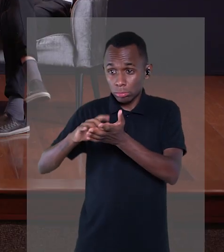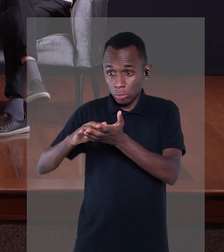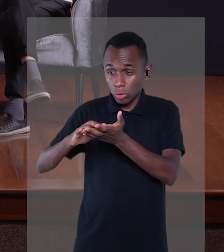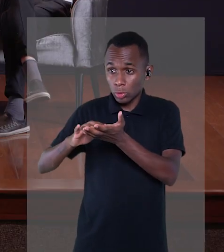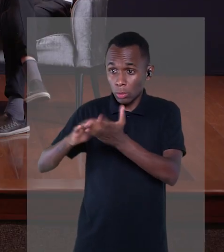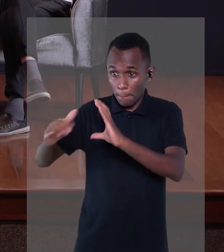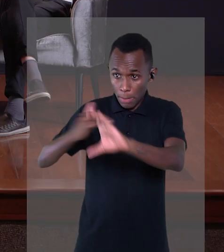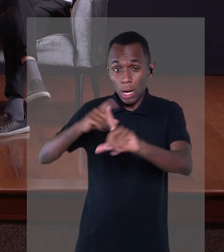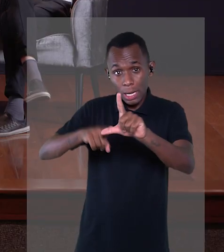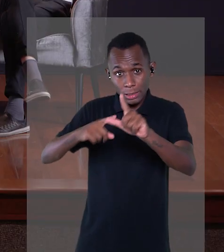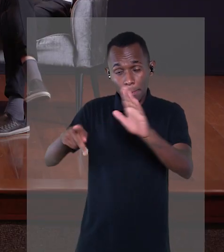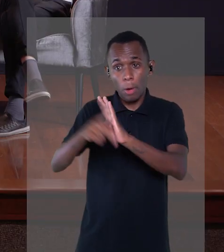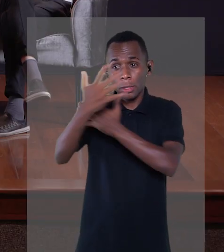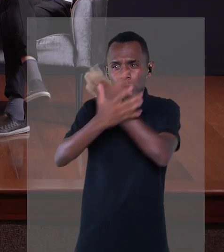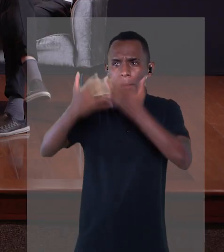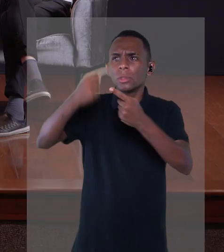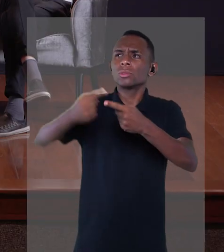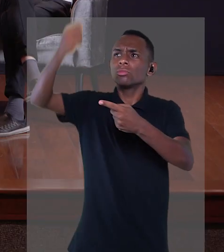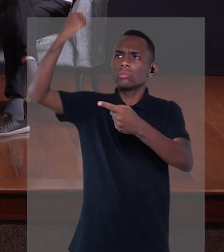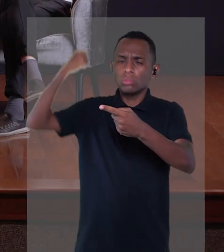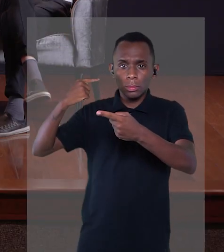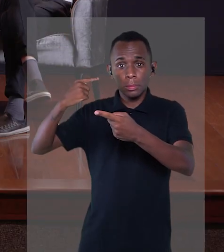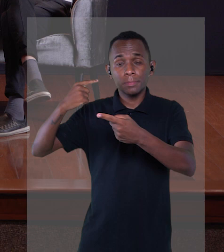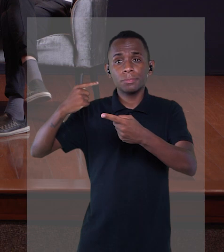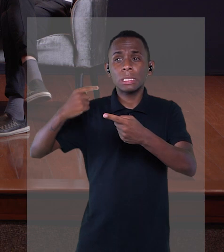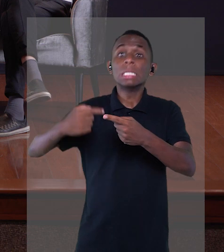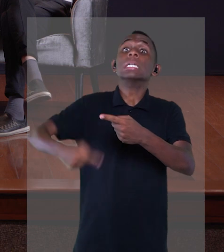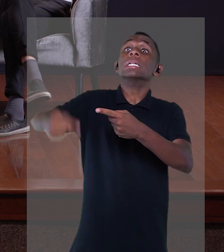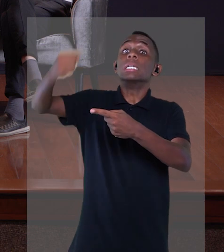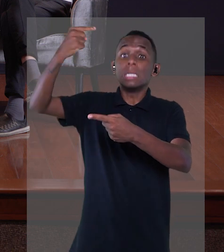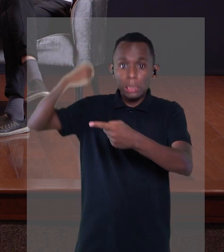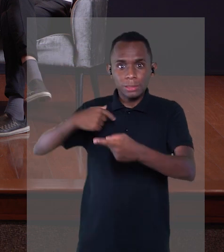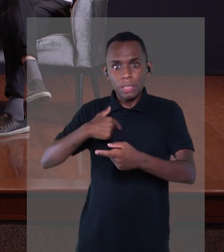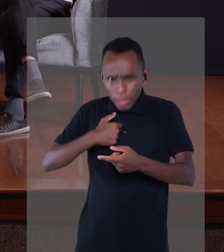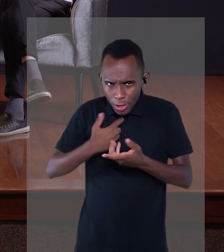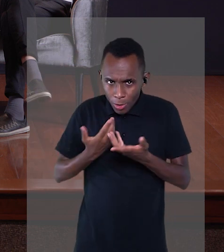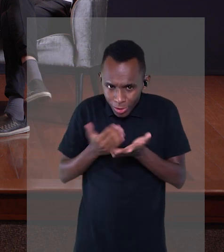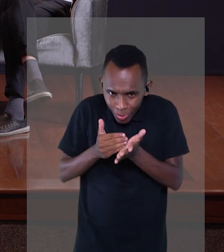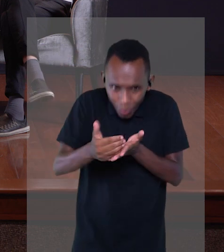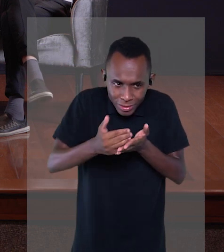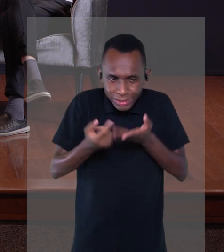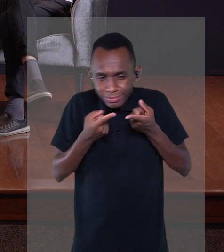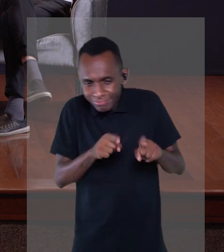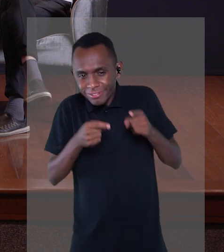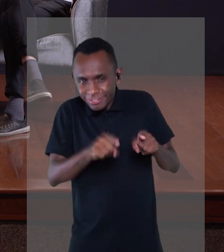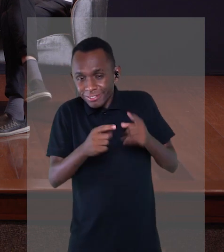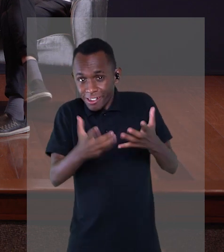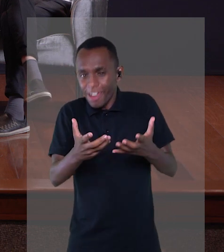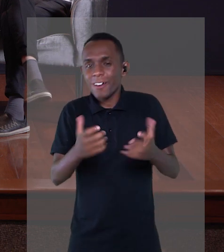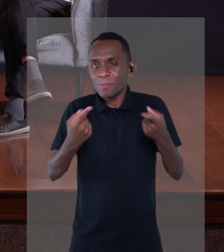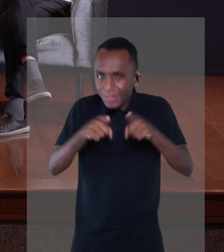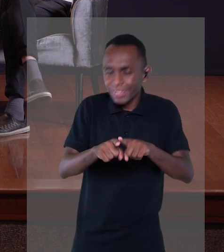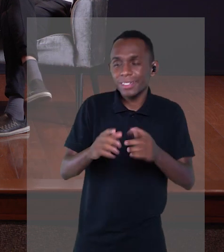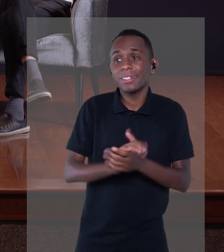letra, foi você que mandou. Não, isso lá É das atrás. Janelas. Não, antes, logo no Então fui eu que provoquei. Você mandou a primeira. Tá certo.